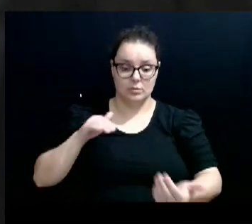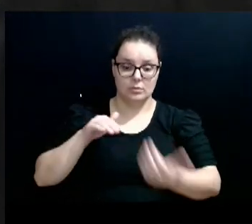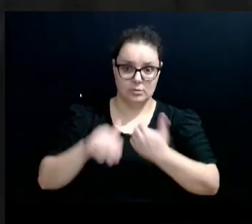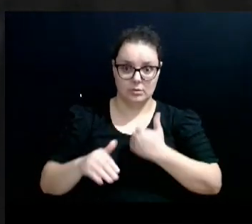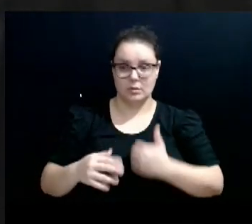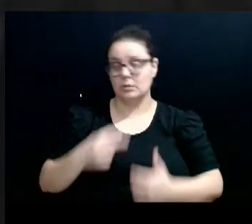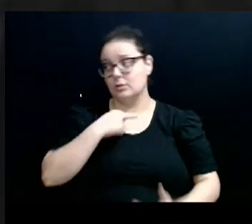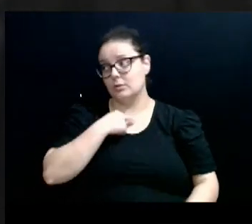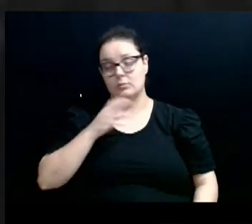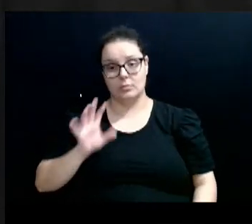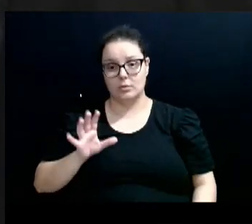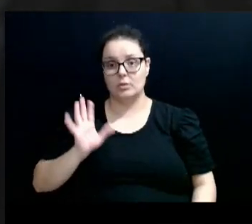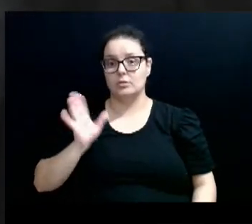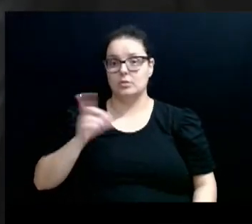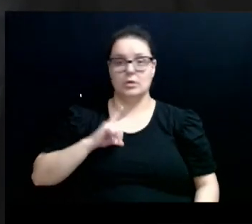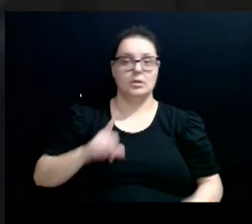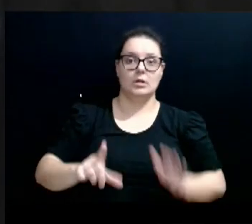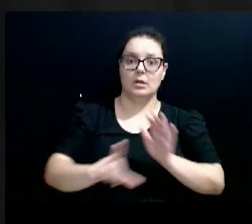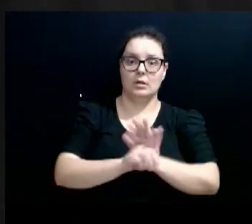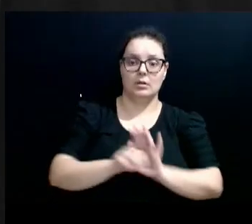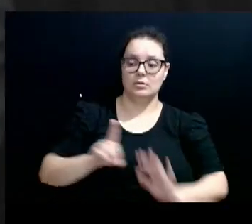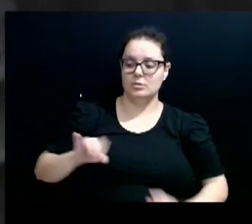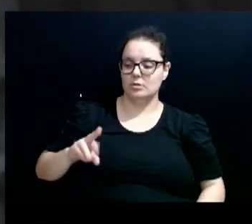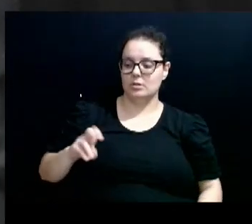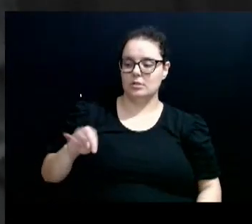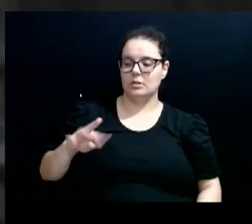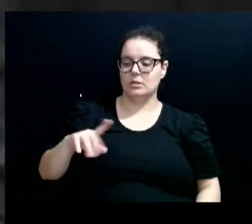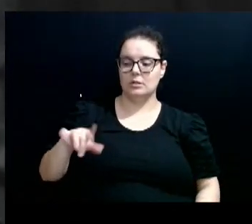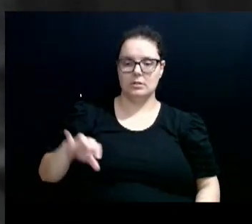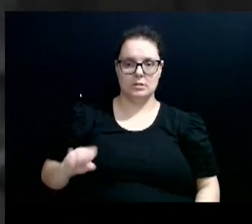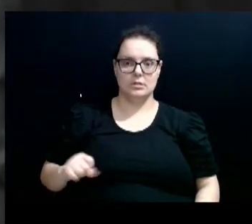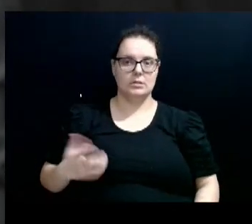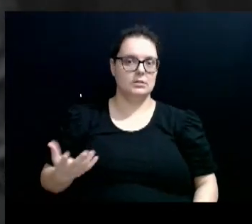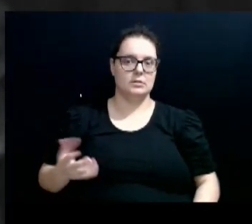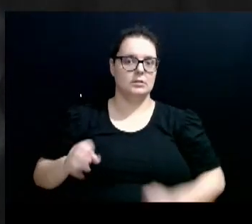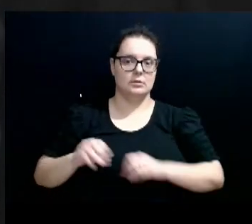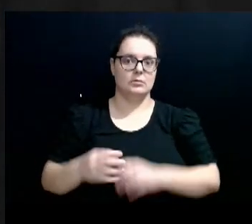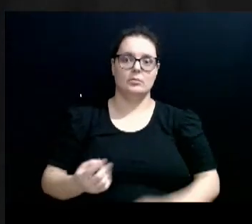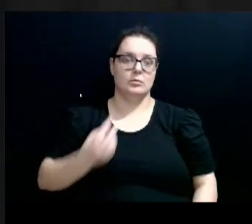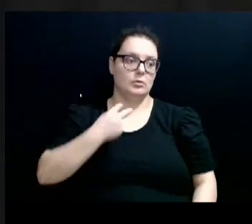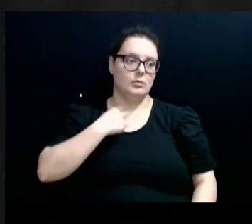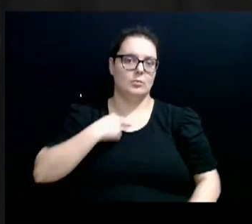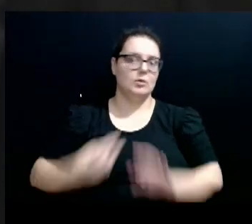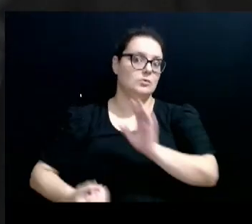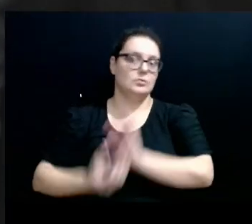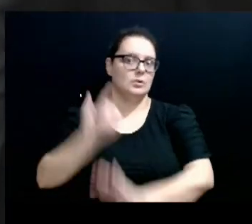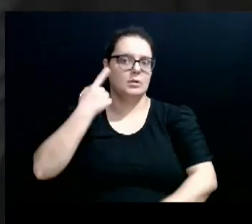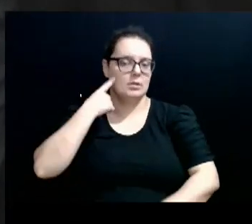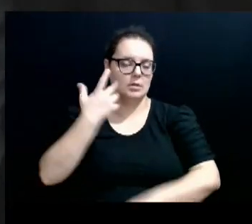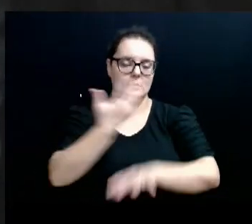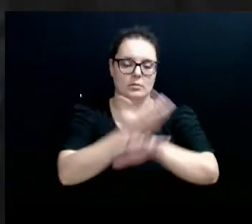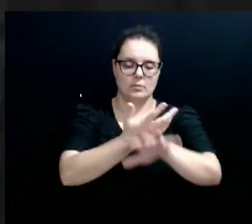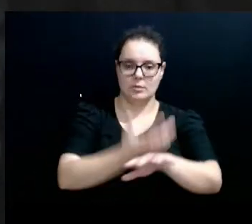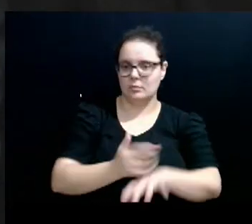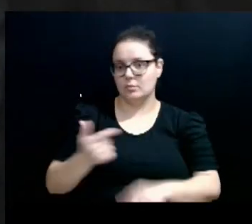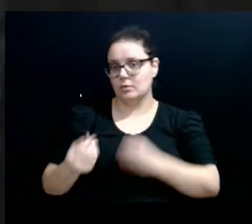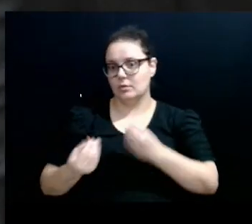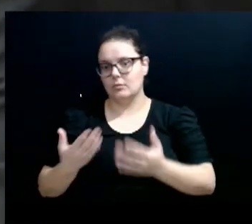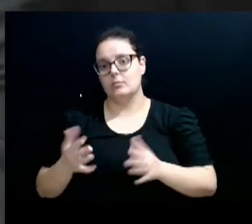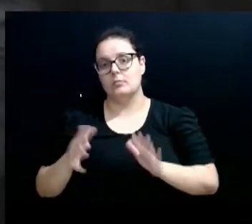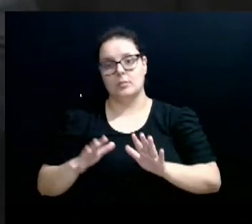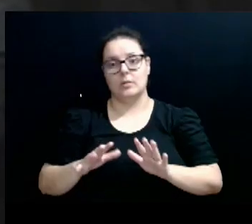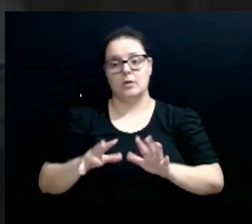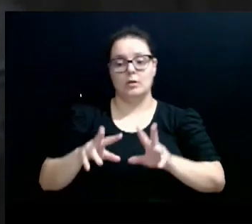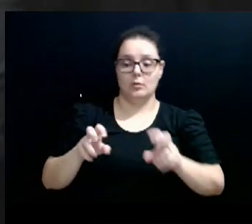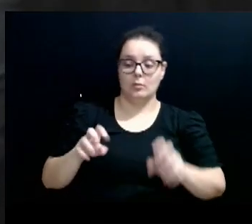as diretrizes da educação, então você não pode inventar uma disciplina, isso não existe. Mas, como tema transversal,